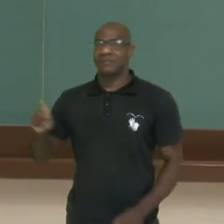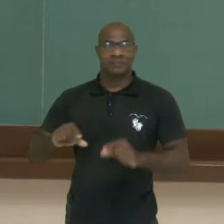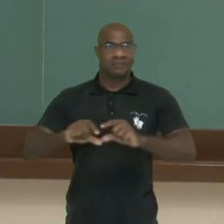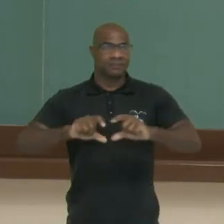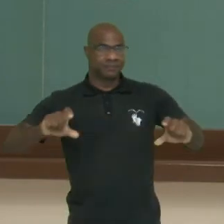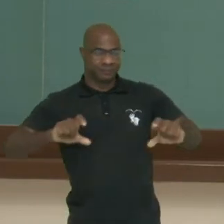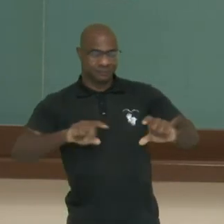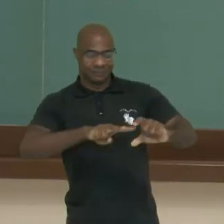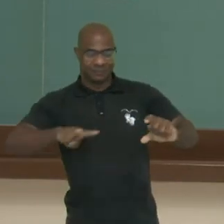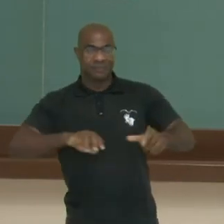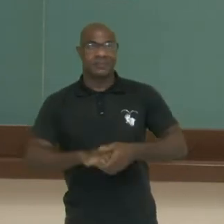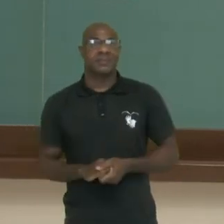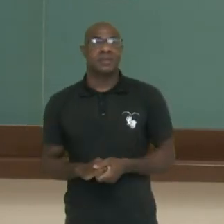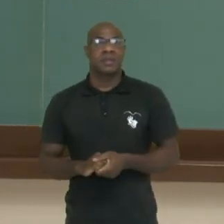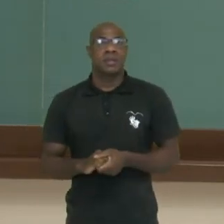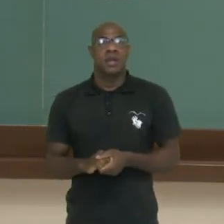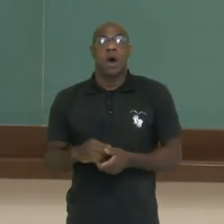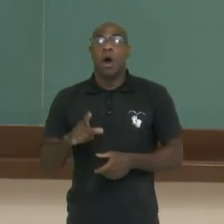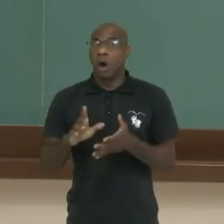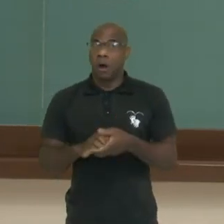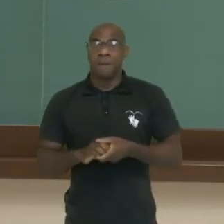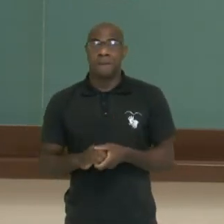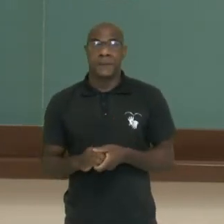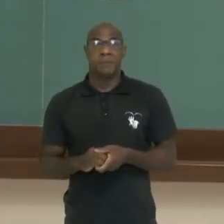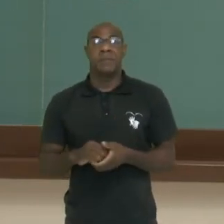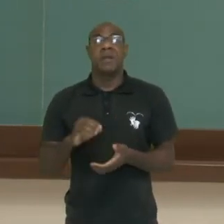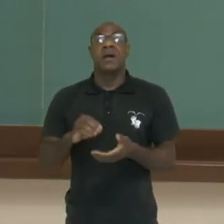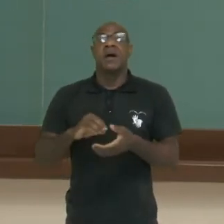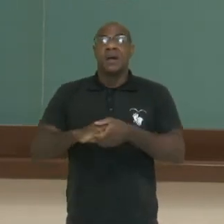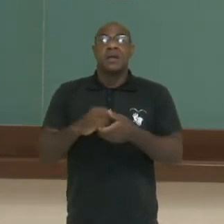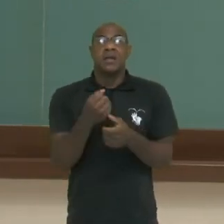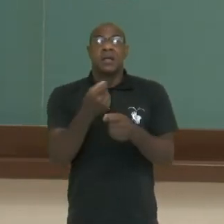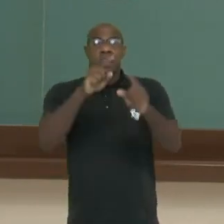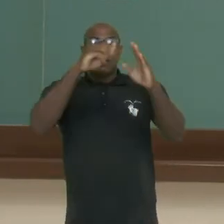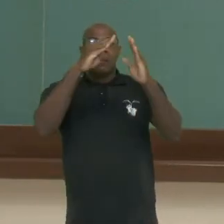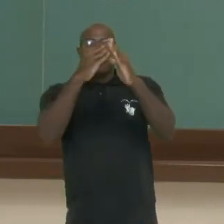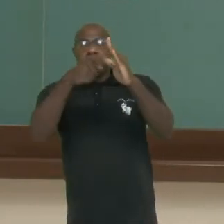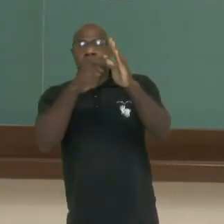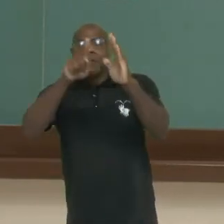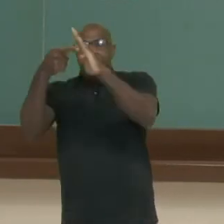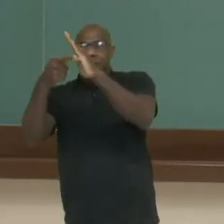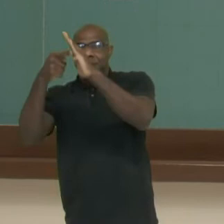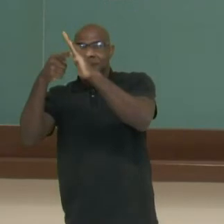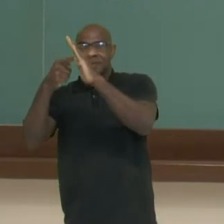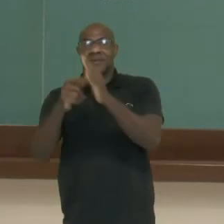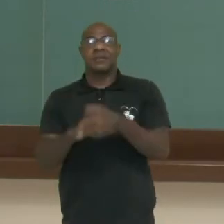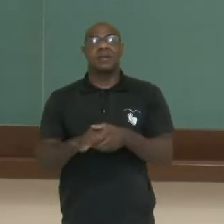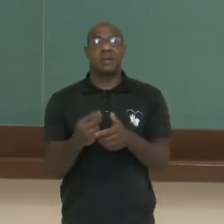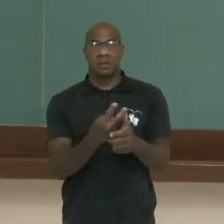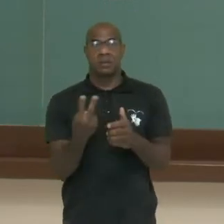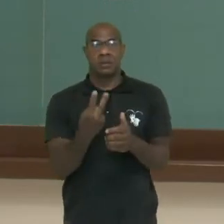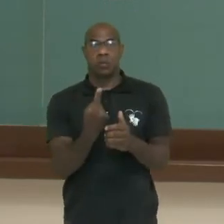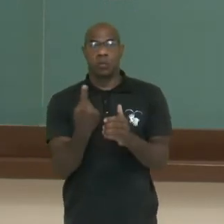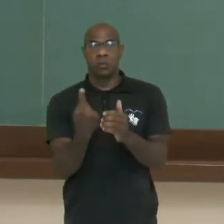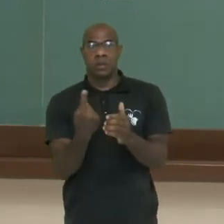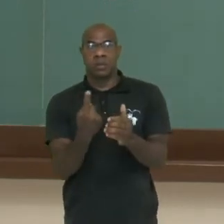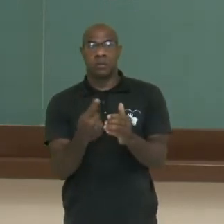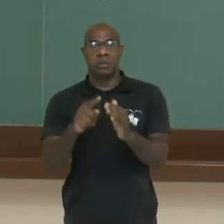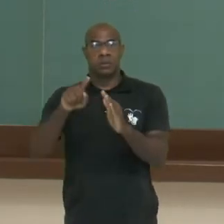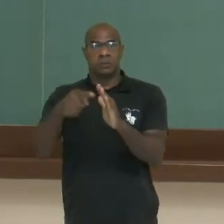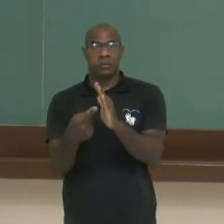a vírgula. Olha lá o posicionamento. Eu tenho duas casinhas depois da vírgula no 1,77, uma casinha